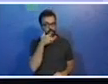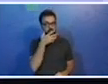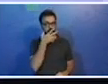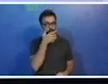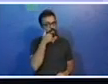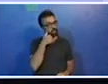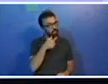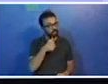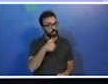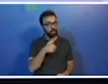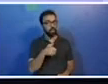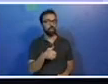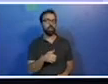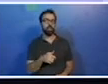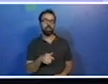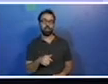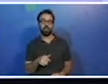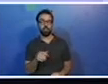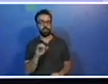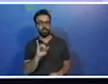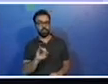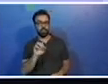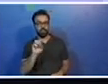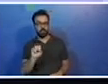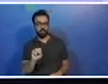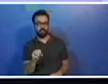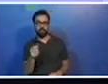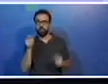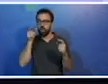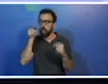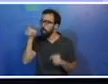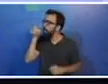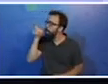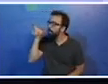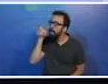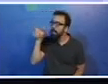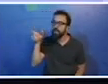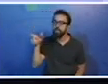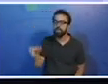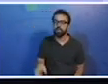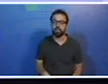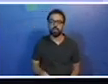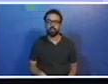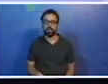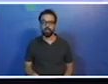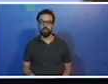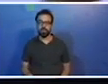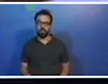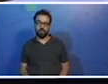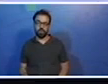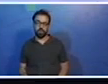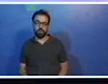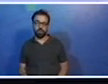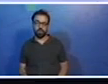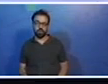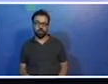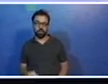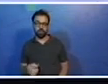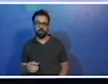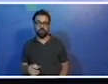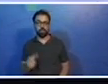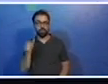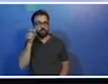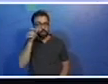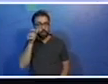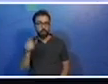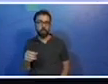be. Está. Watch. Faz de conta que vocês não estão olhando o ing lá. Watch é